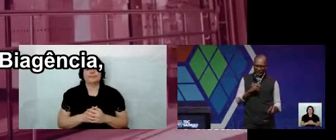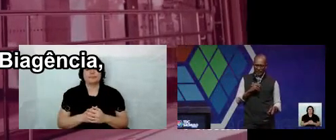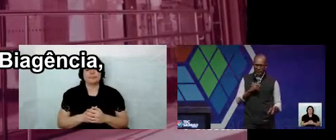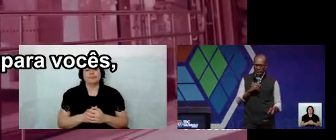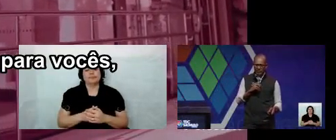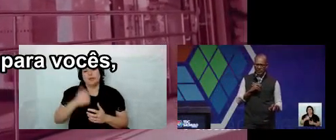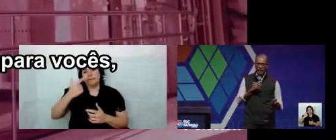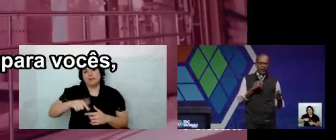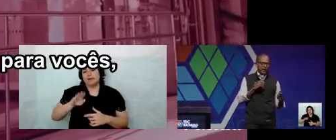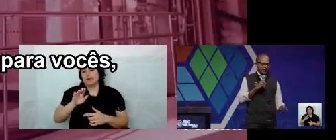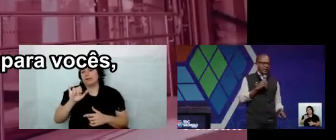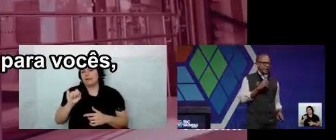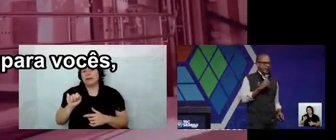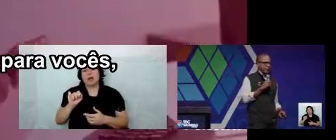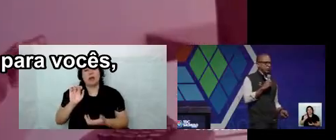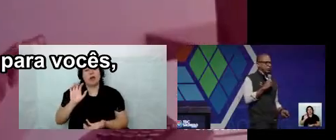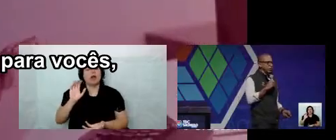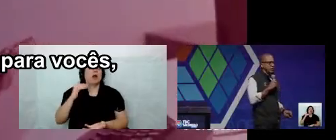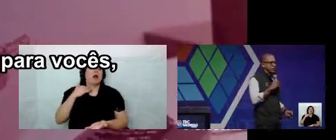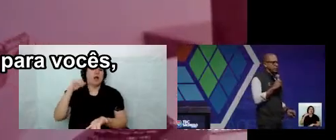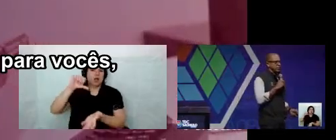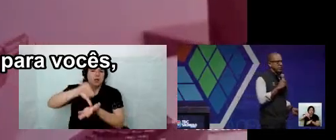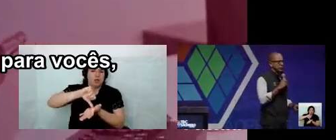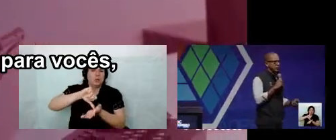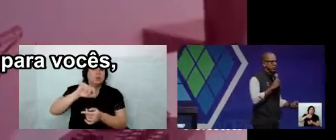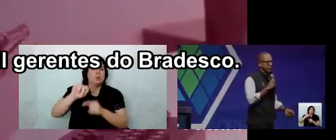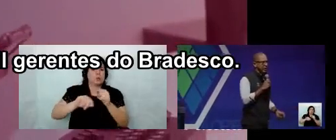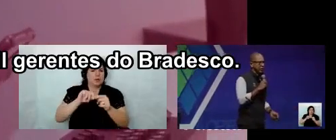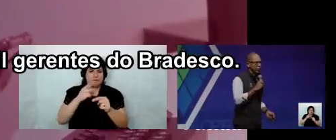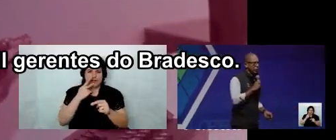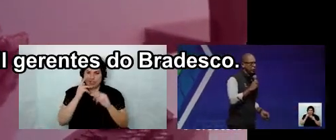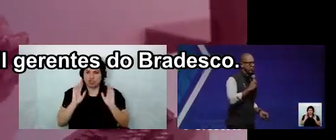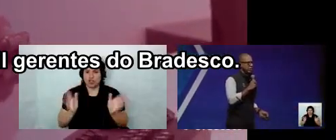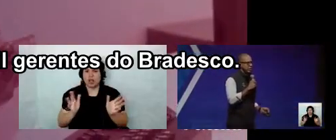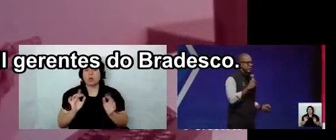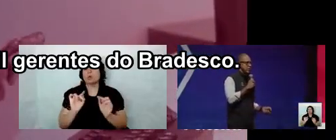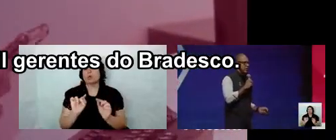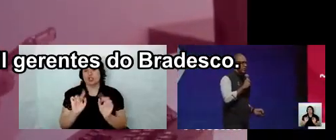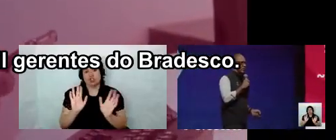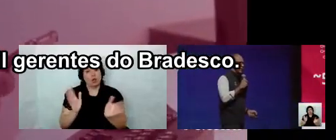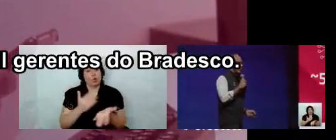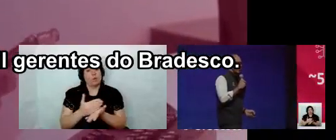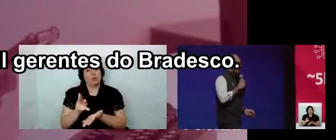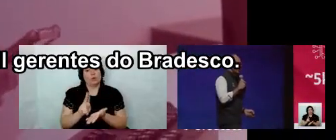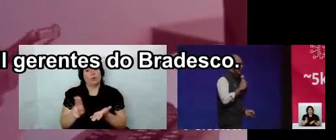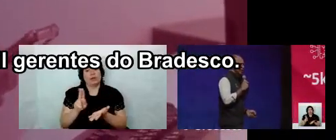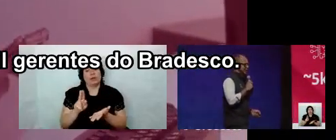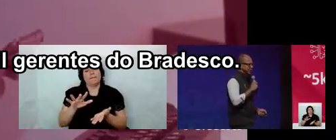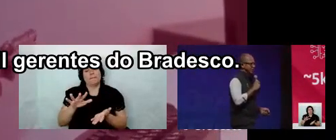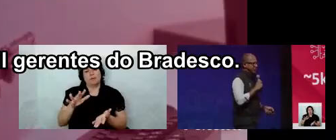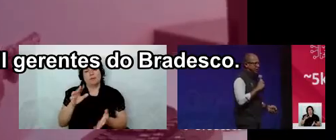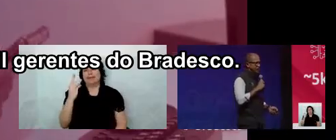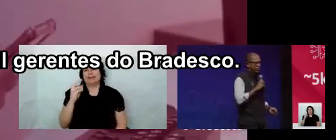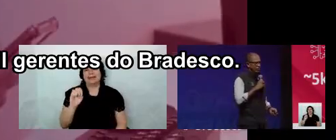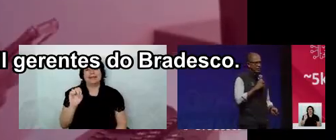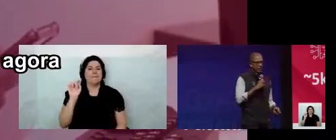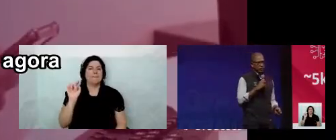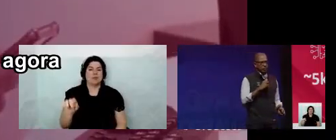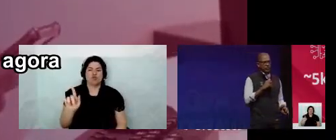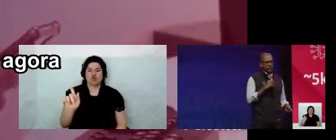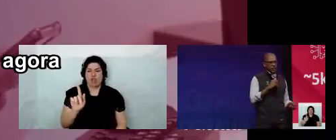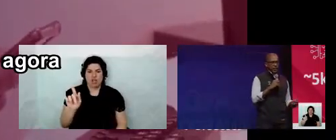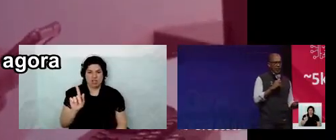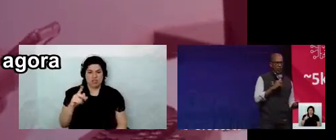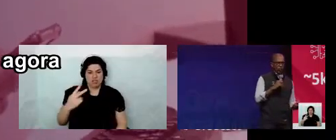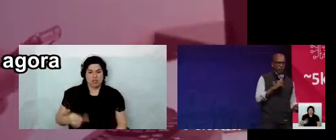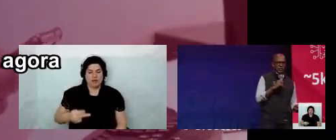BIA Agência, que é aquela que eu comentei para vocês. Isso aqui já está em uso em cerca de 30 mil gerentes do